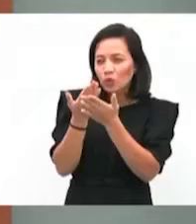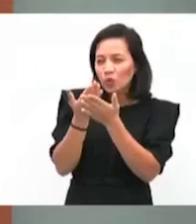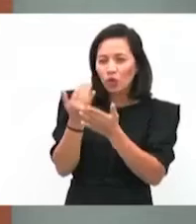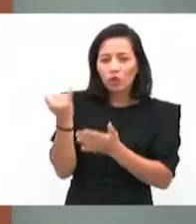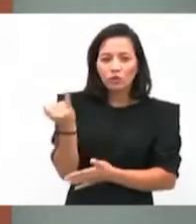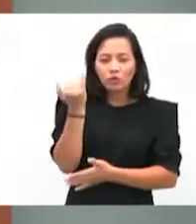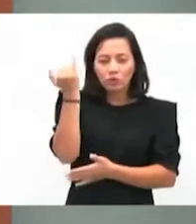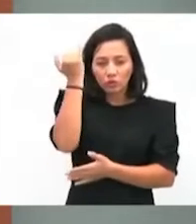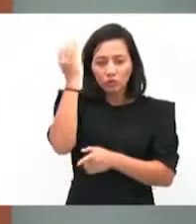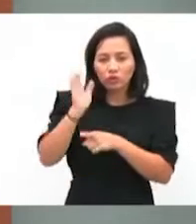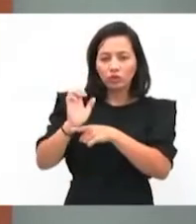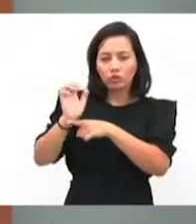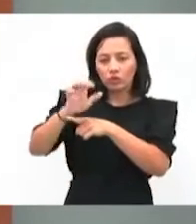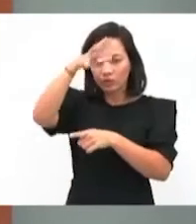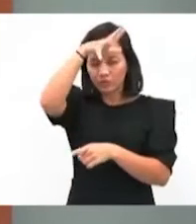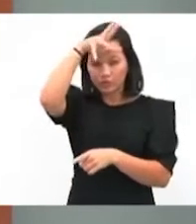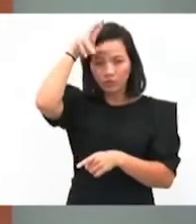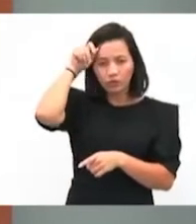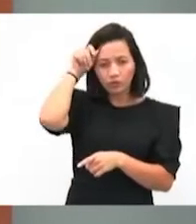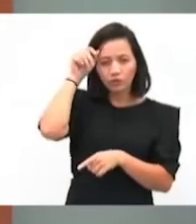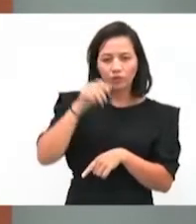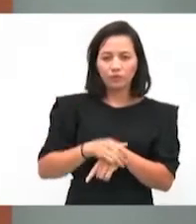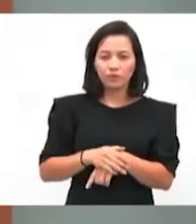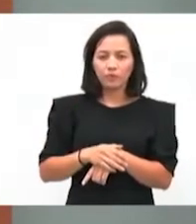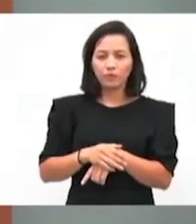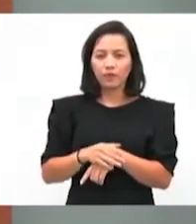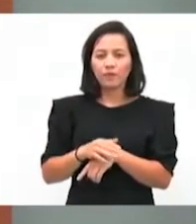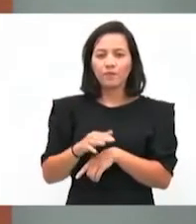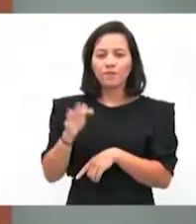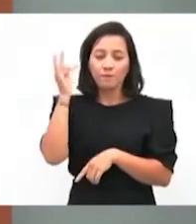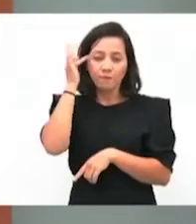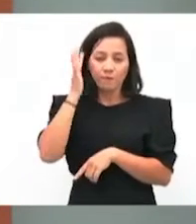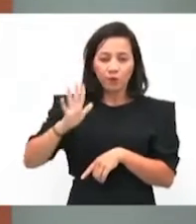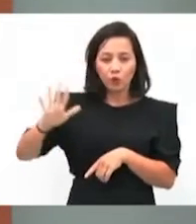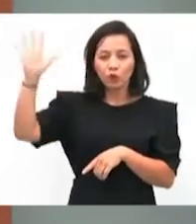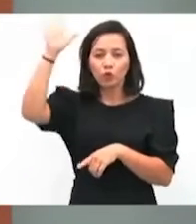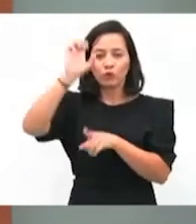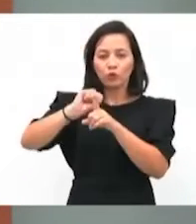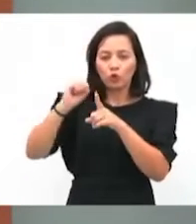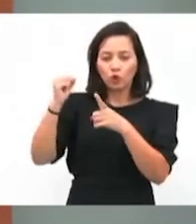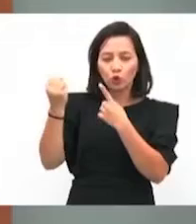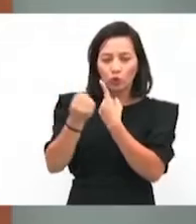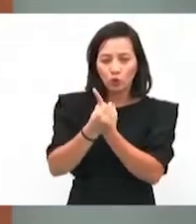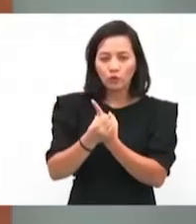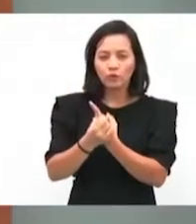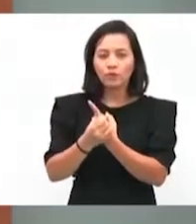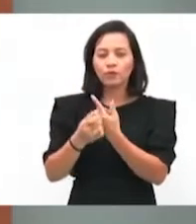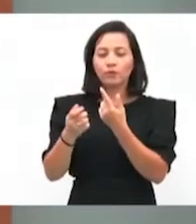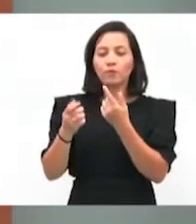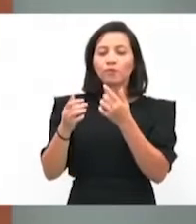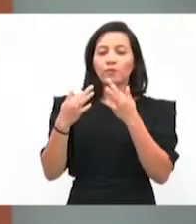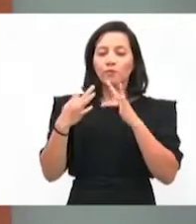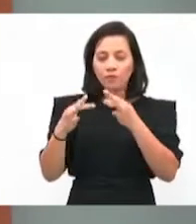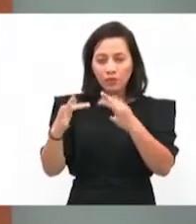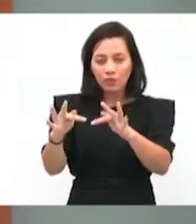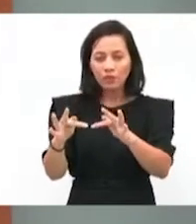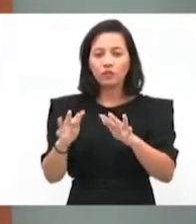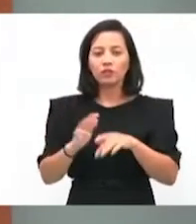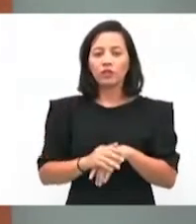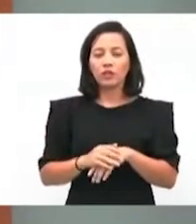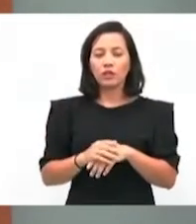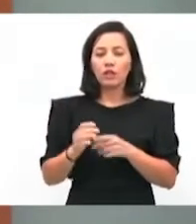importantes no estado de Mato Grosso: filosofia, sociologia, física, biologia,